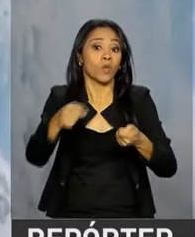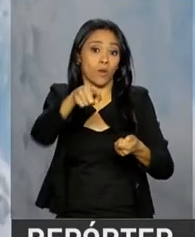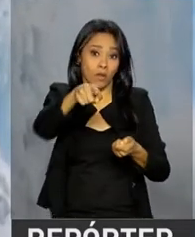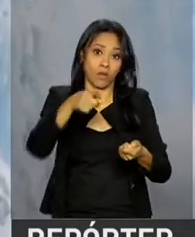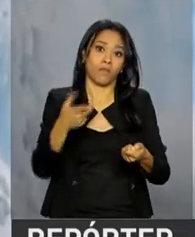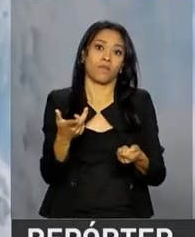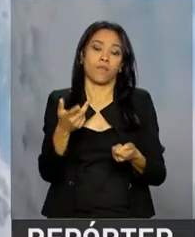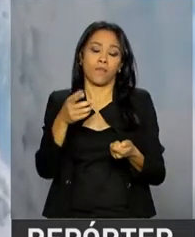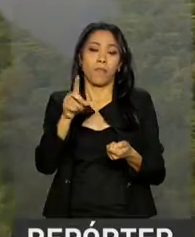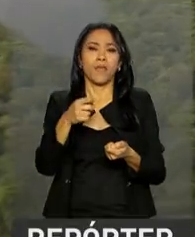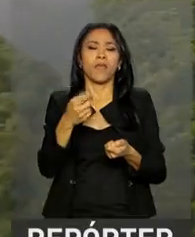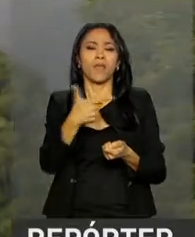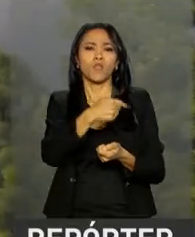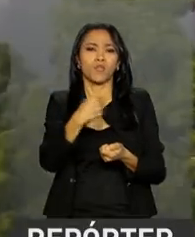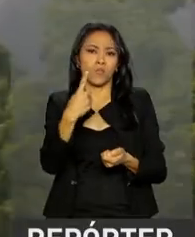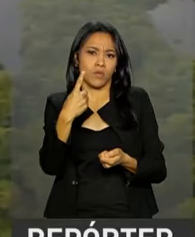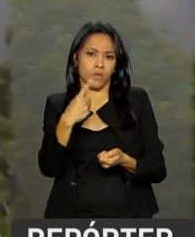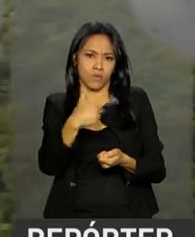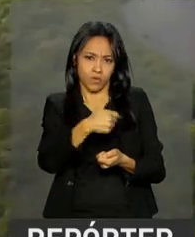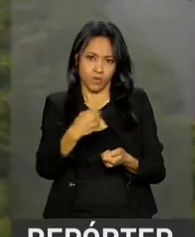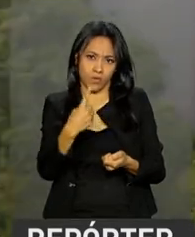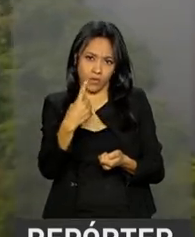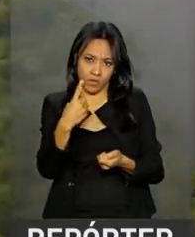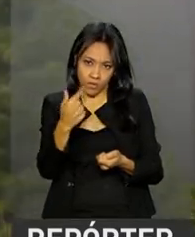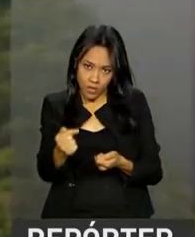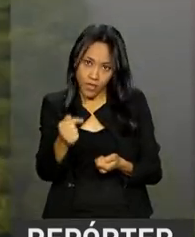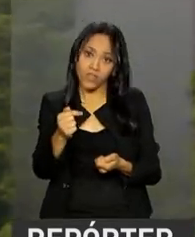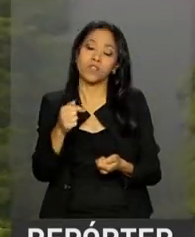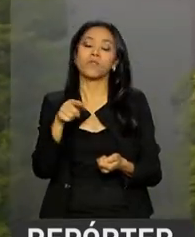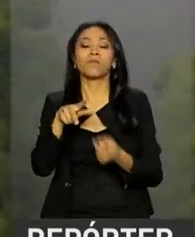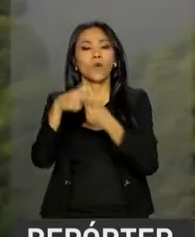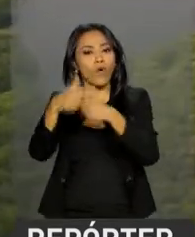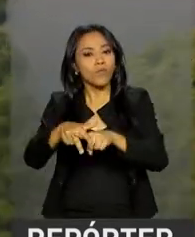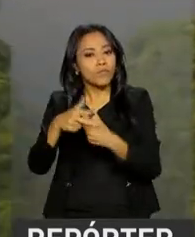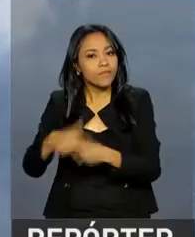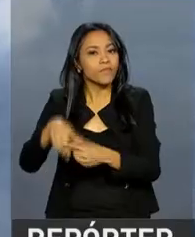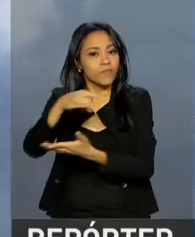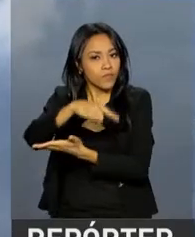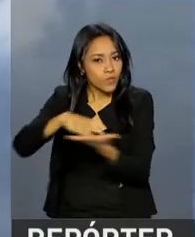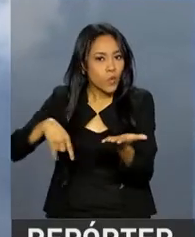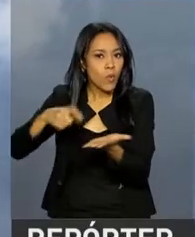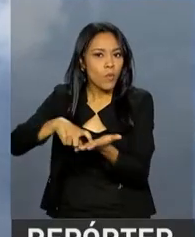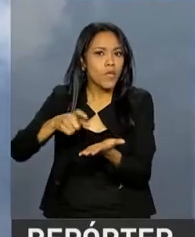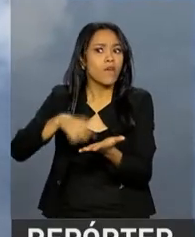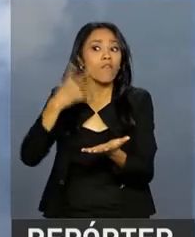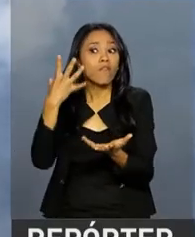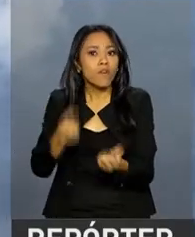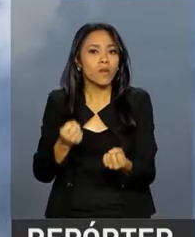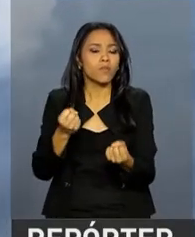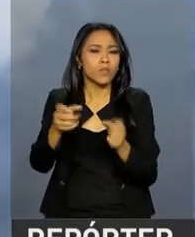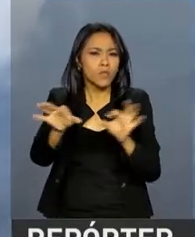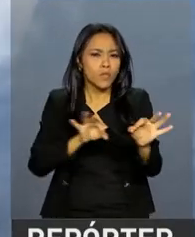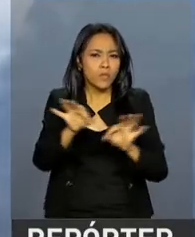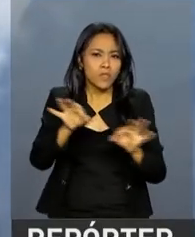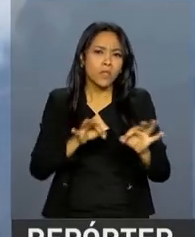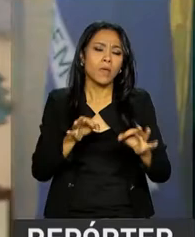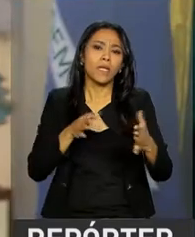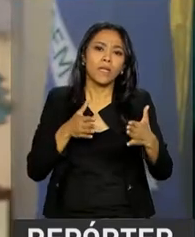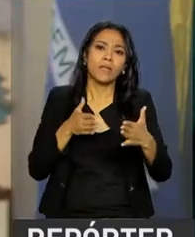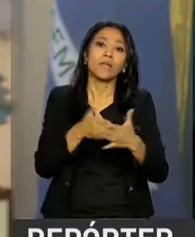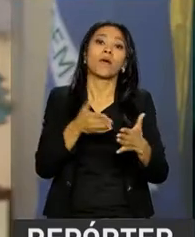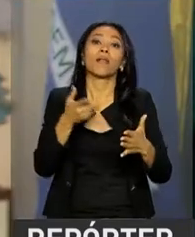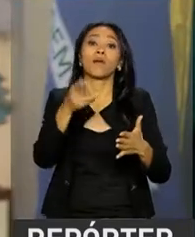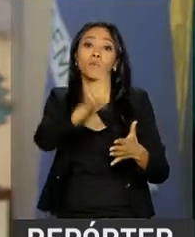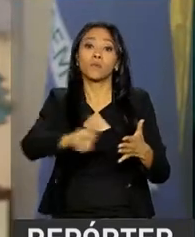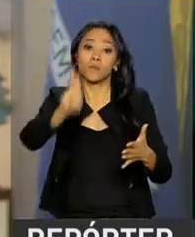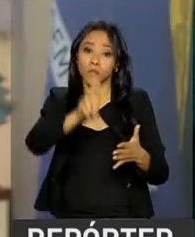ozônio. Em 2007, uma atualização desse acordo firmou um prazo para reduzir o uso desses gases pelas indústrias.